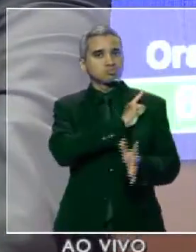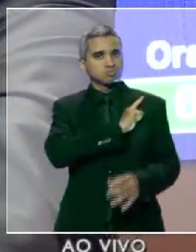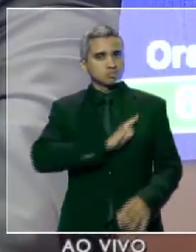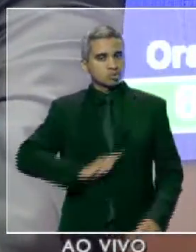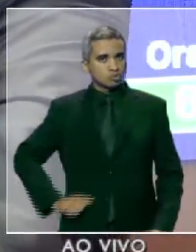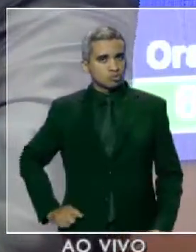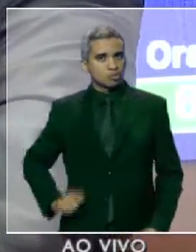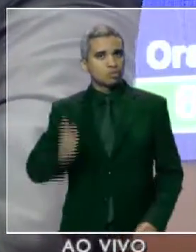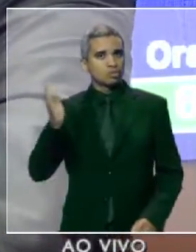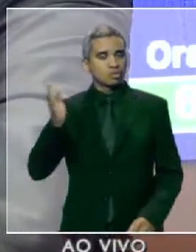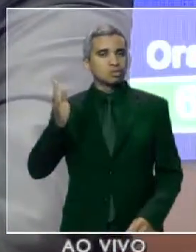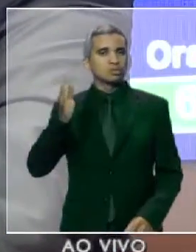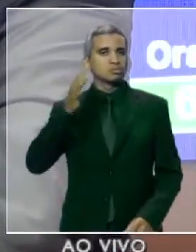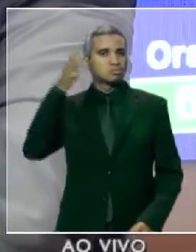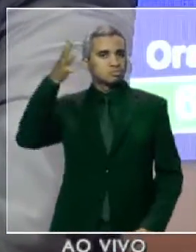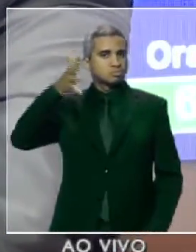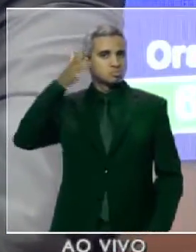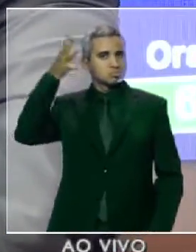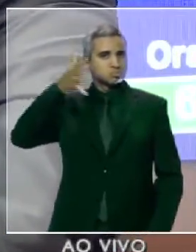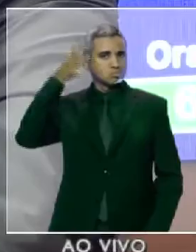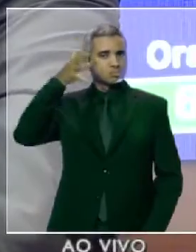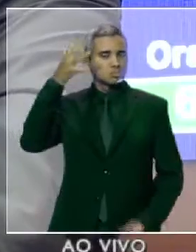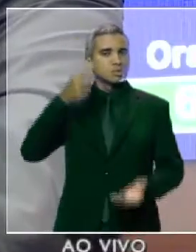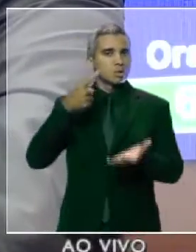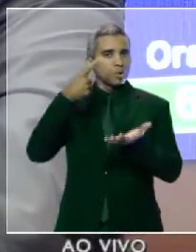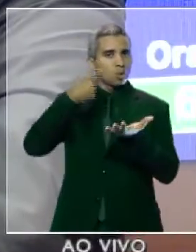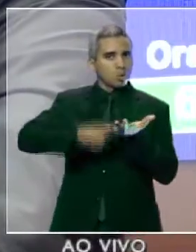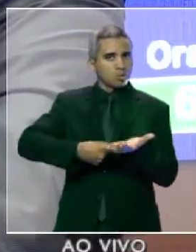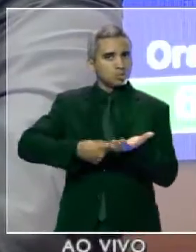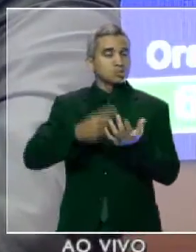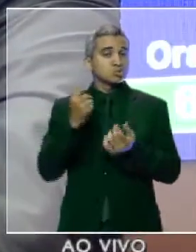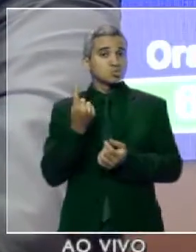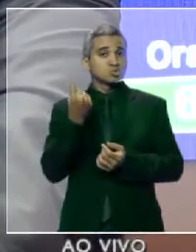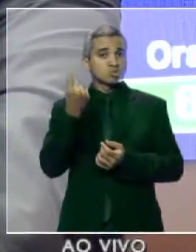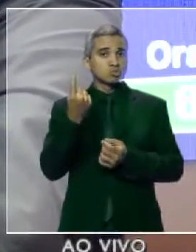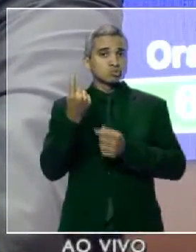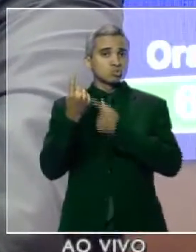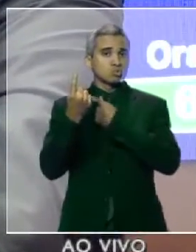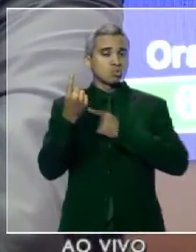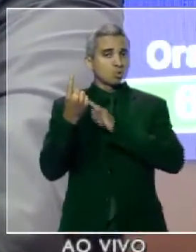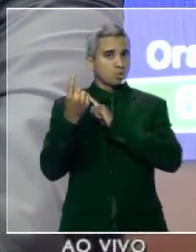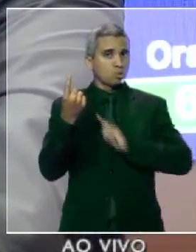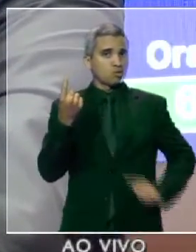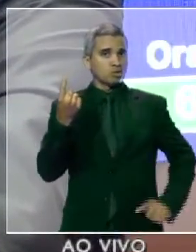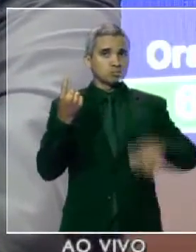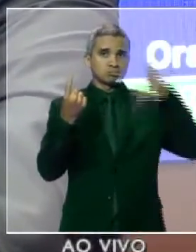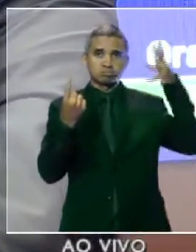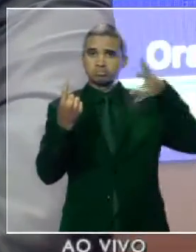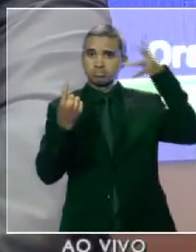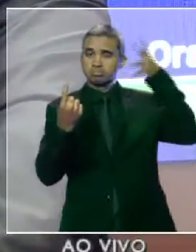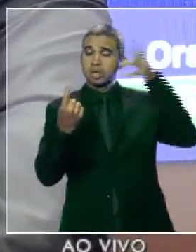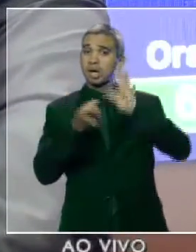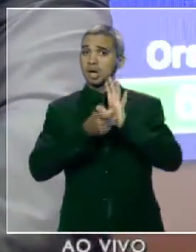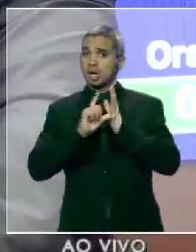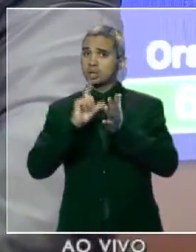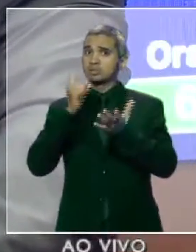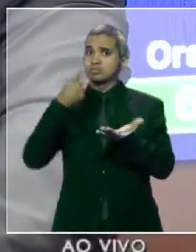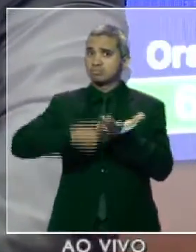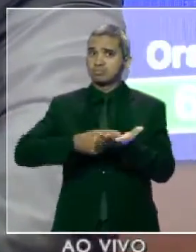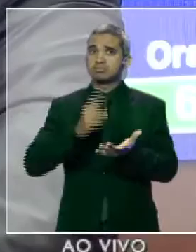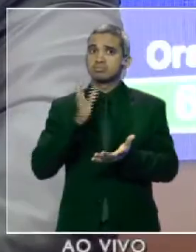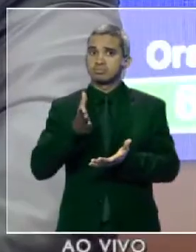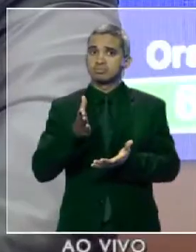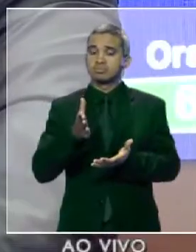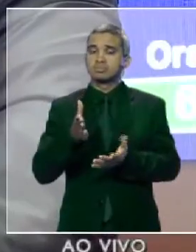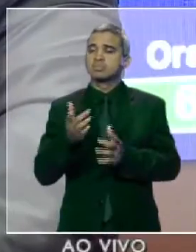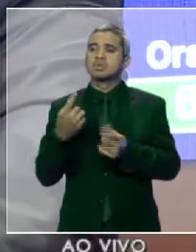se pronunciar, assim como foi combinado, unicamente, só ele falaria. Por que só ele falaria, deputada